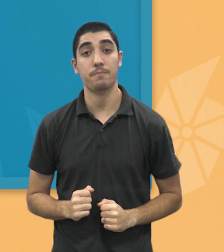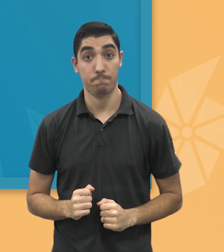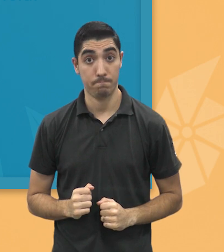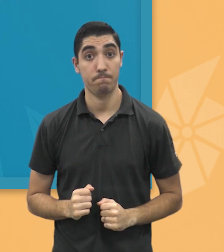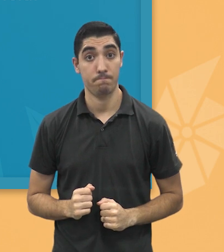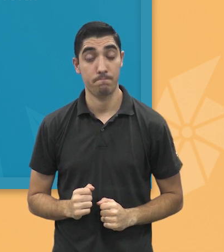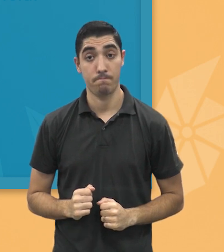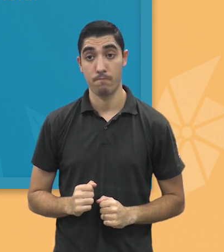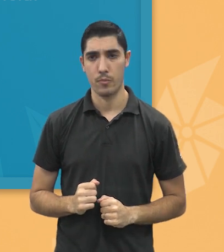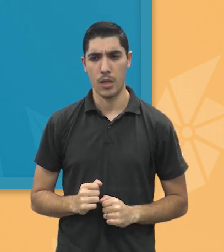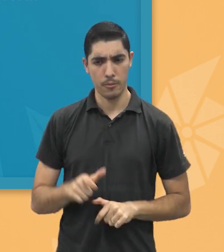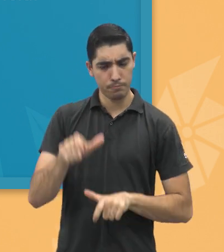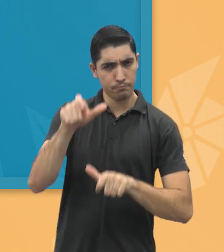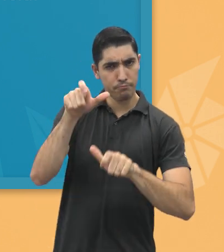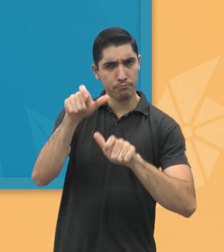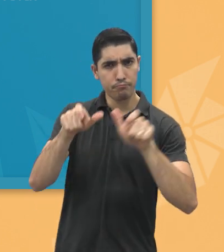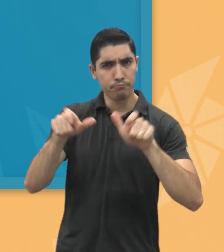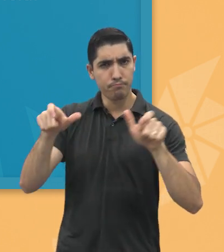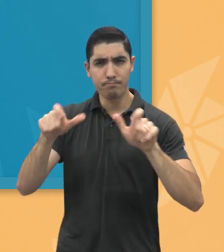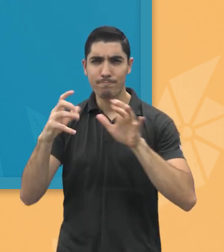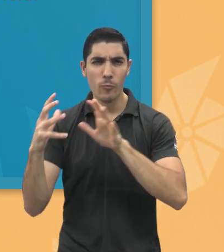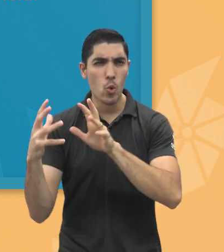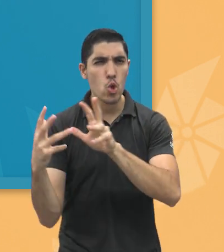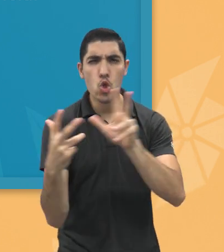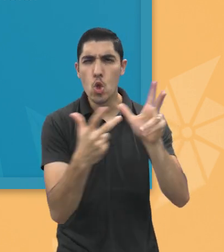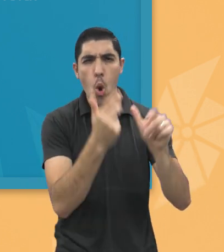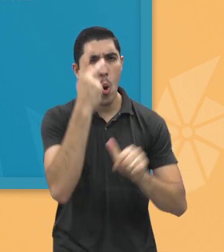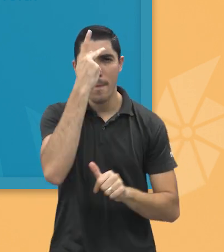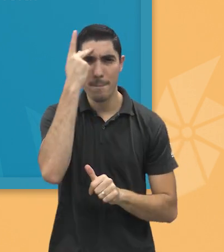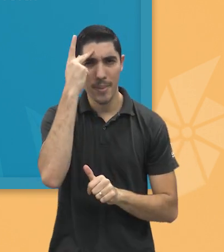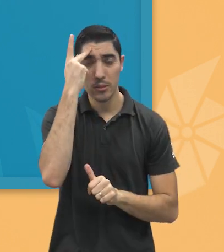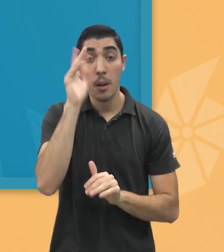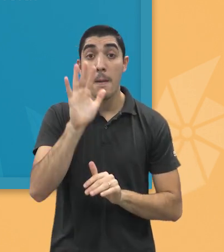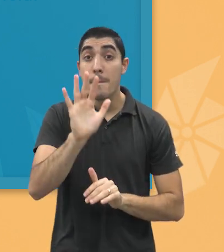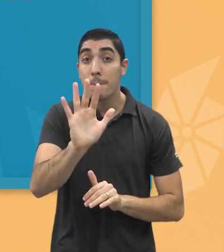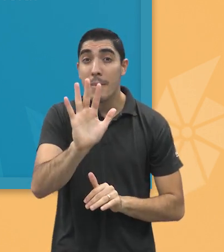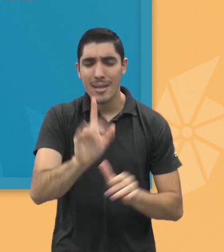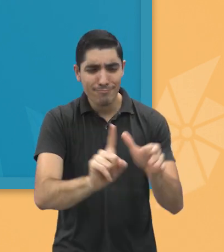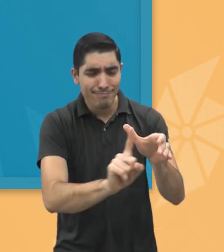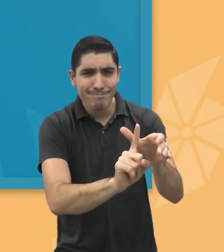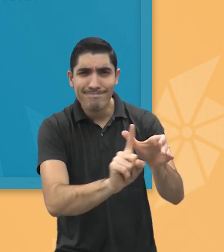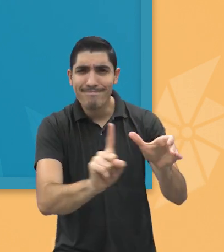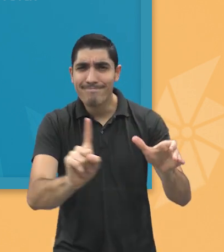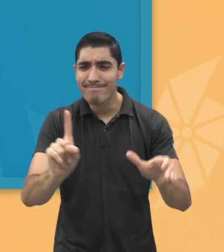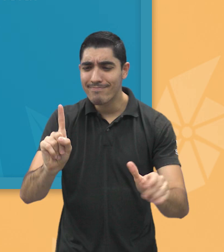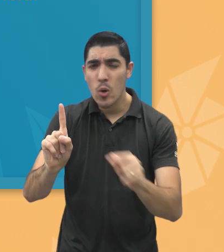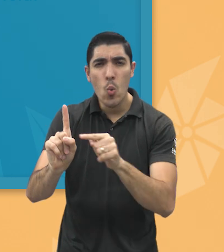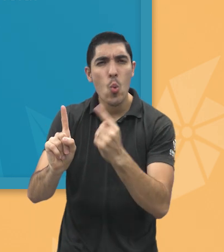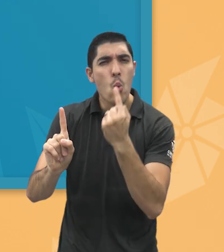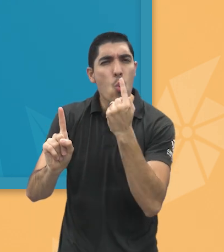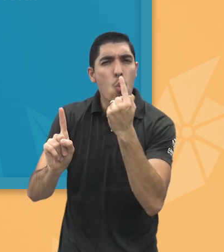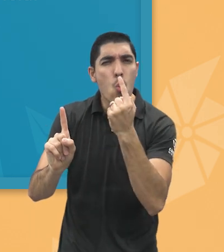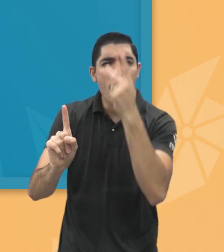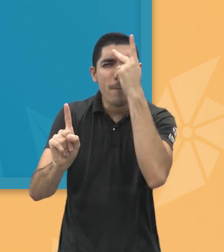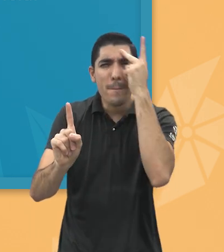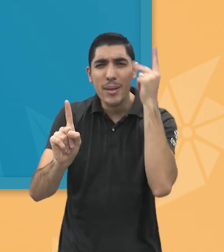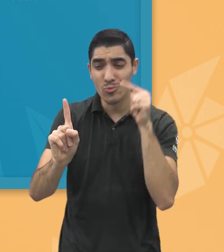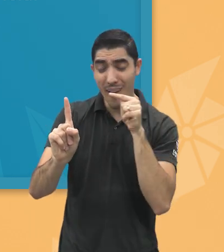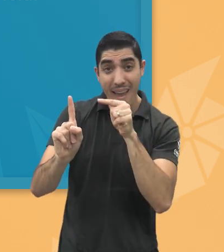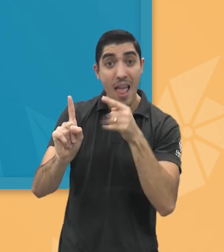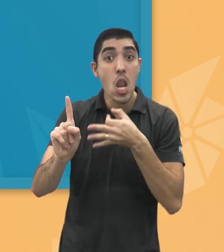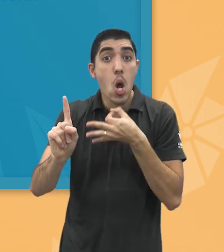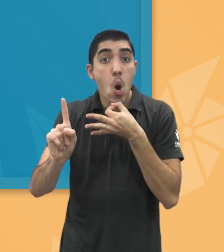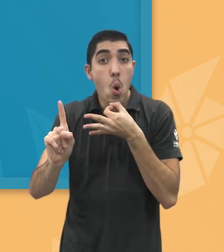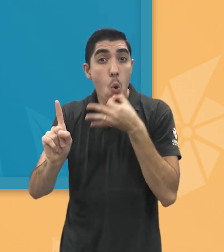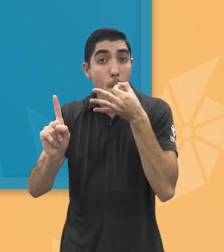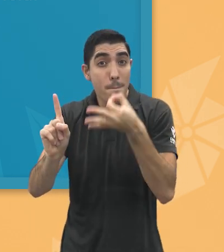se toda a humanidade, exceto uma única pessoa, tivesse uma opinião, e essa pessoa